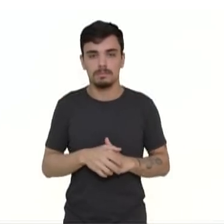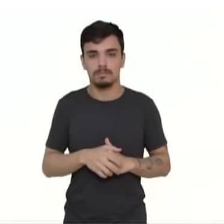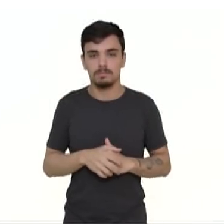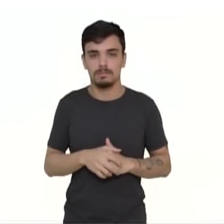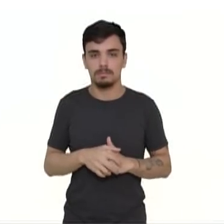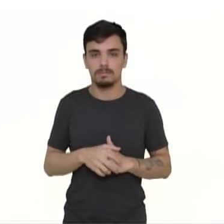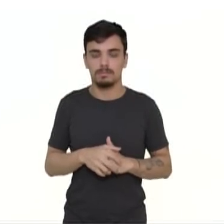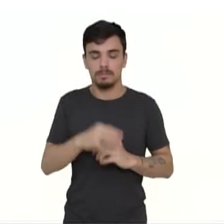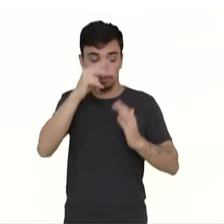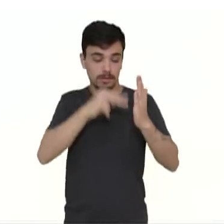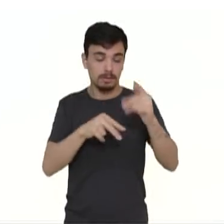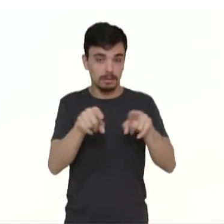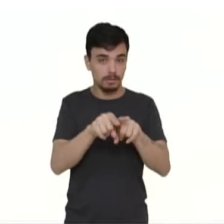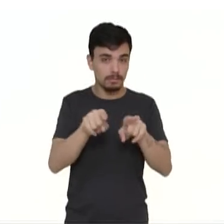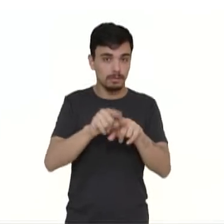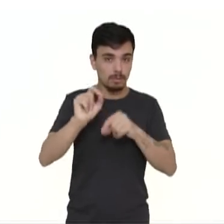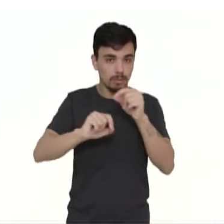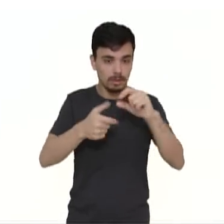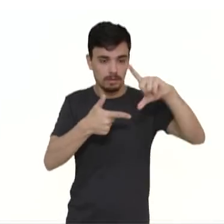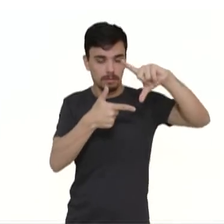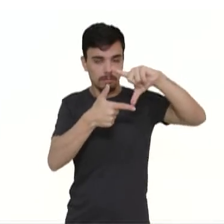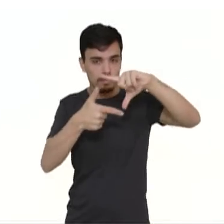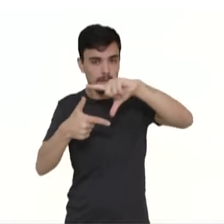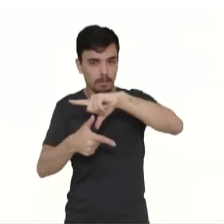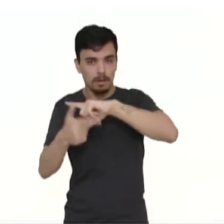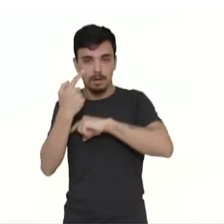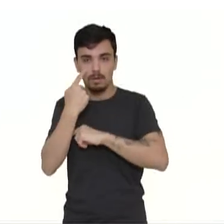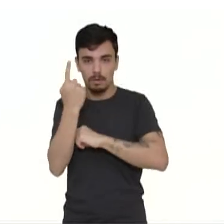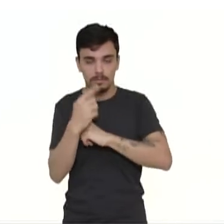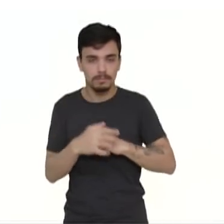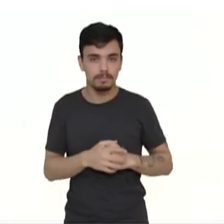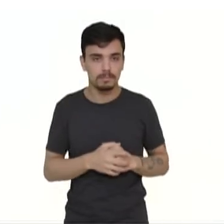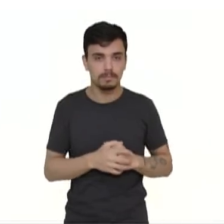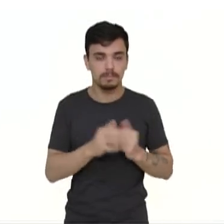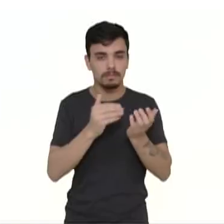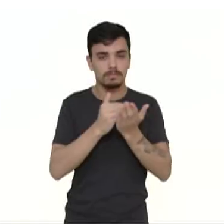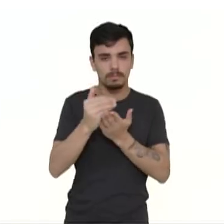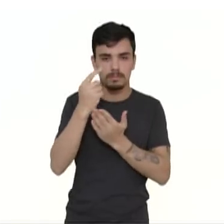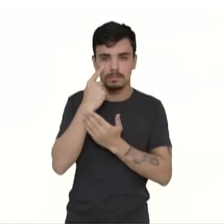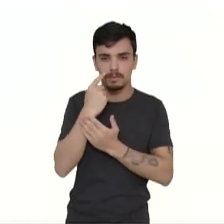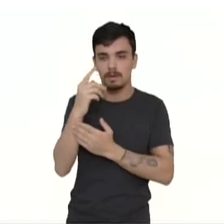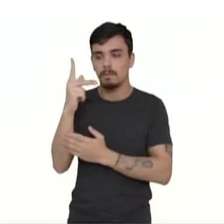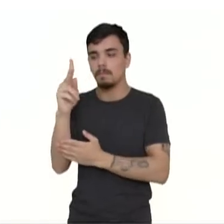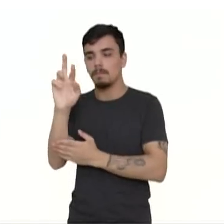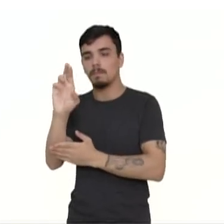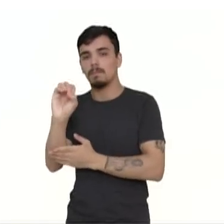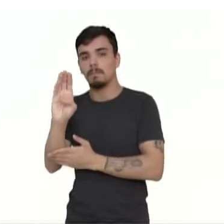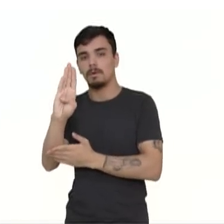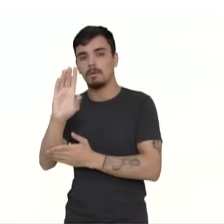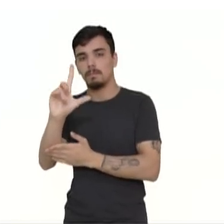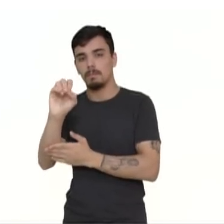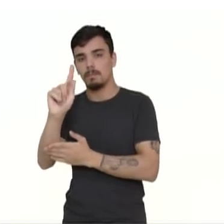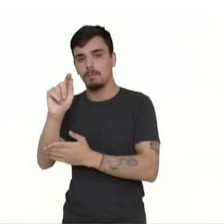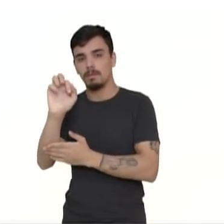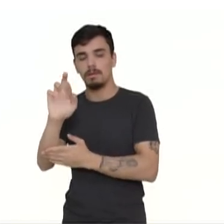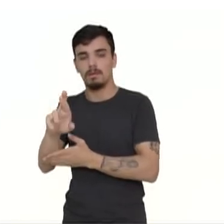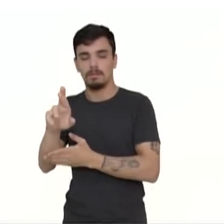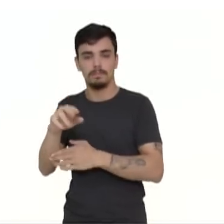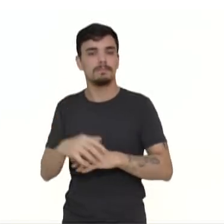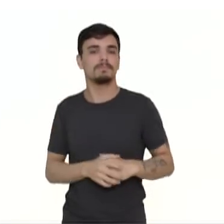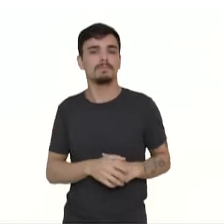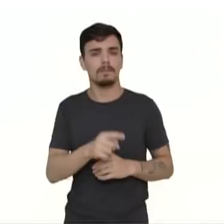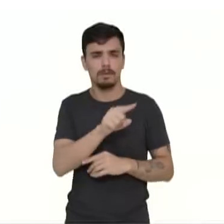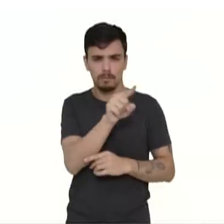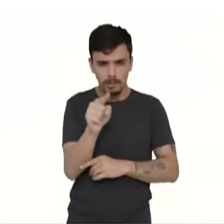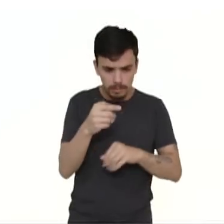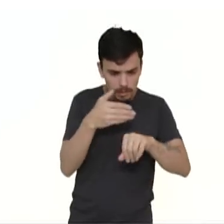aqui mais uma charge, né? Então está escrito aqui no início, pro-blogger, o blogueiro profissional. Você está